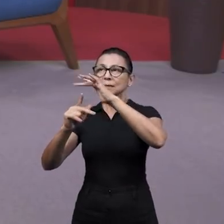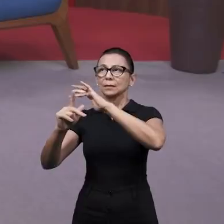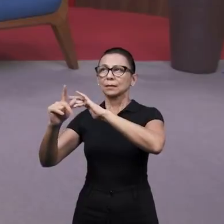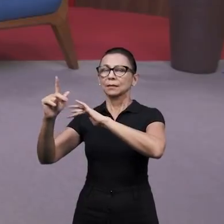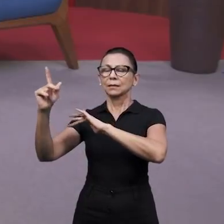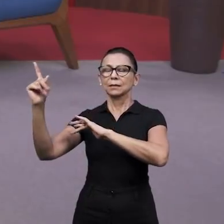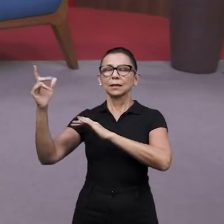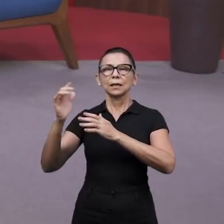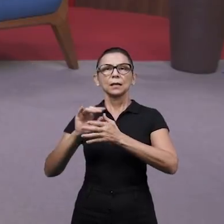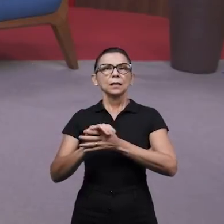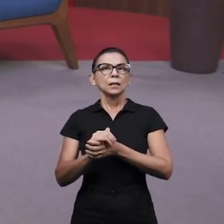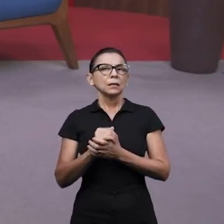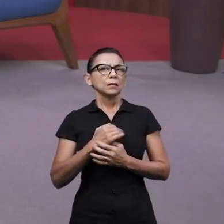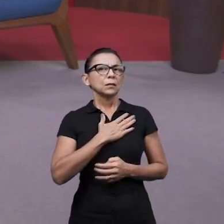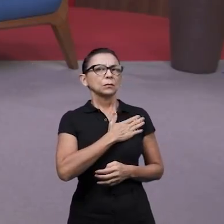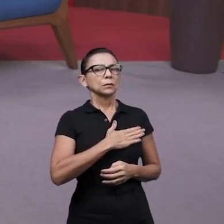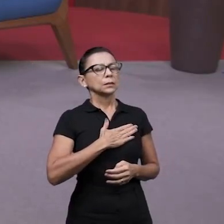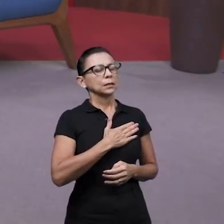sobre isso, sobre